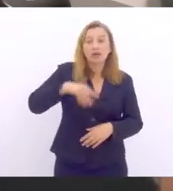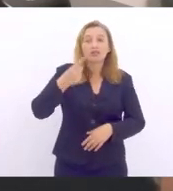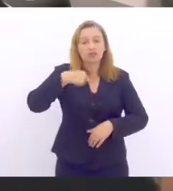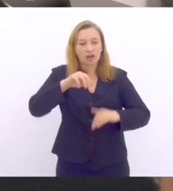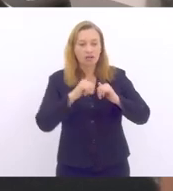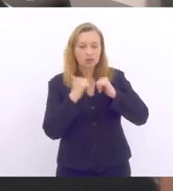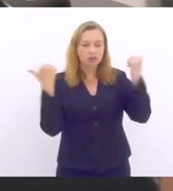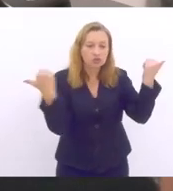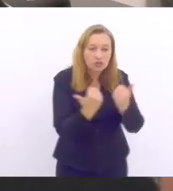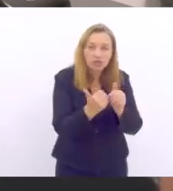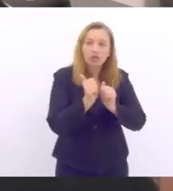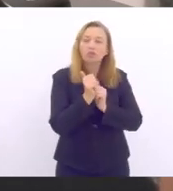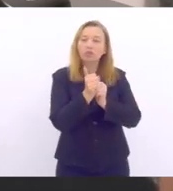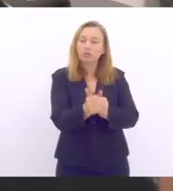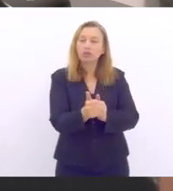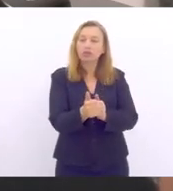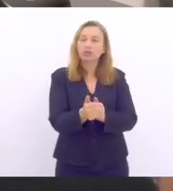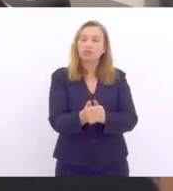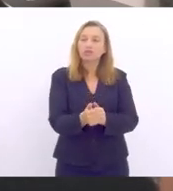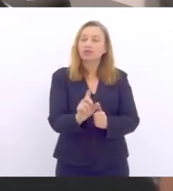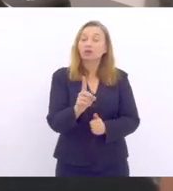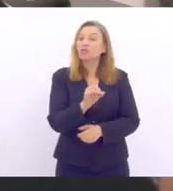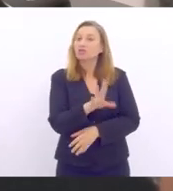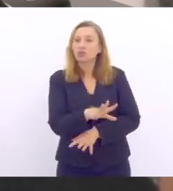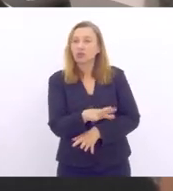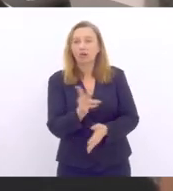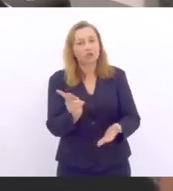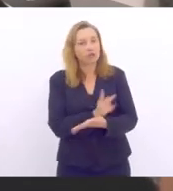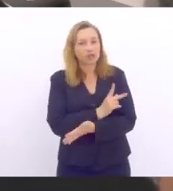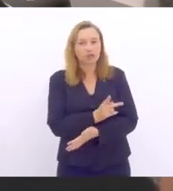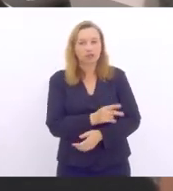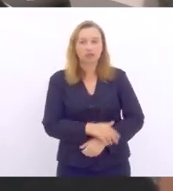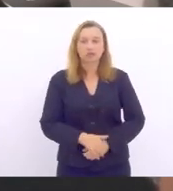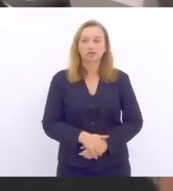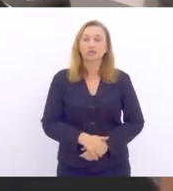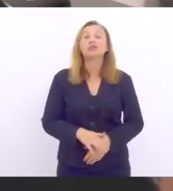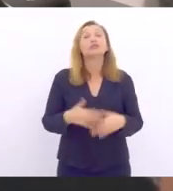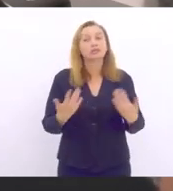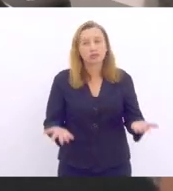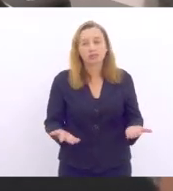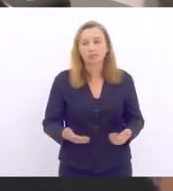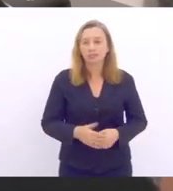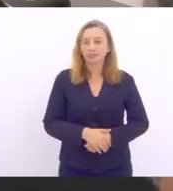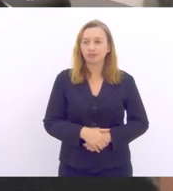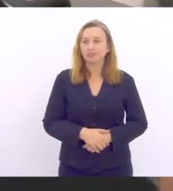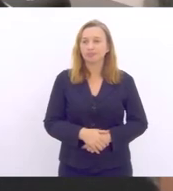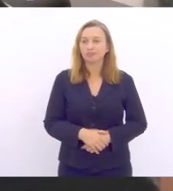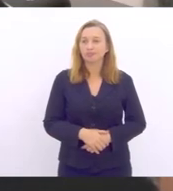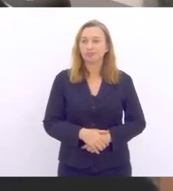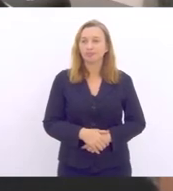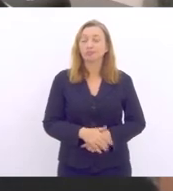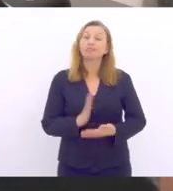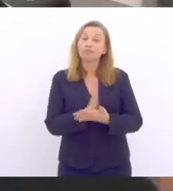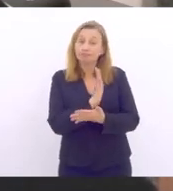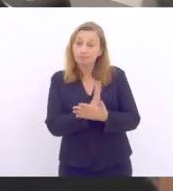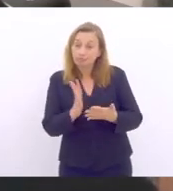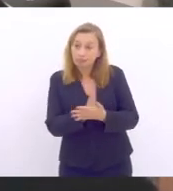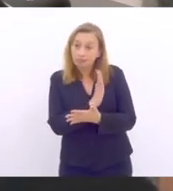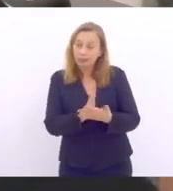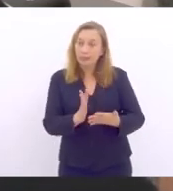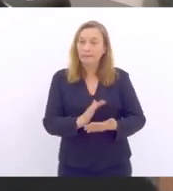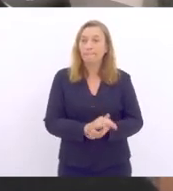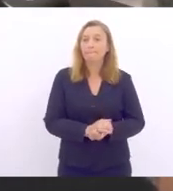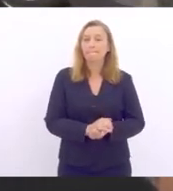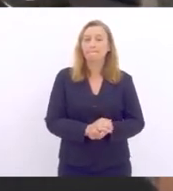que acompanha, não é só isso que acontece. Então, às vezes, né,